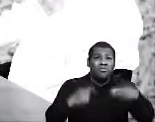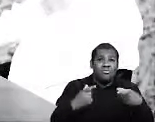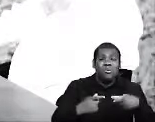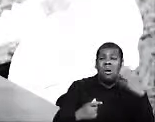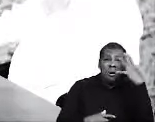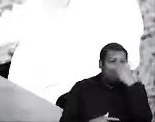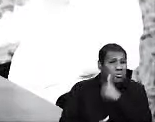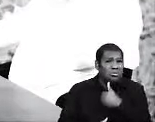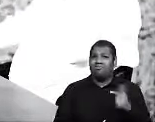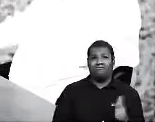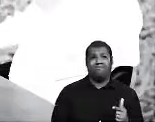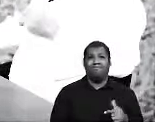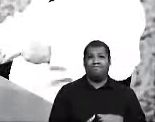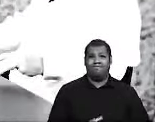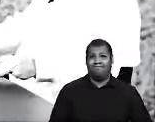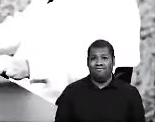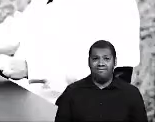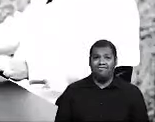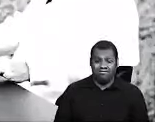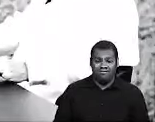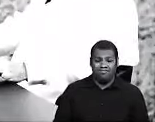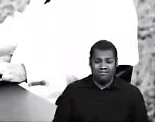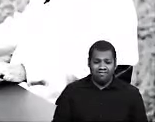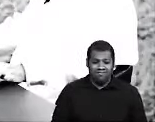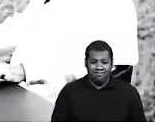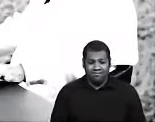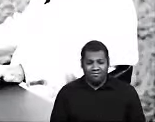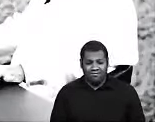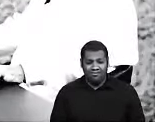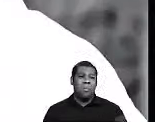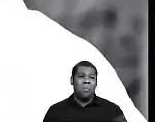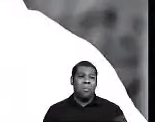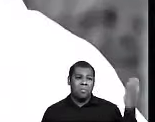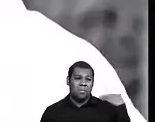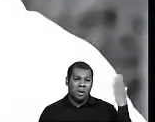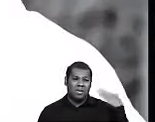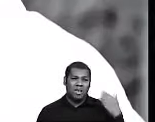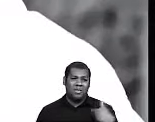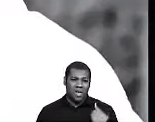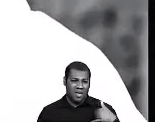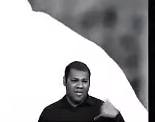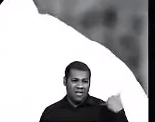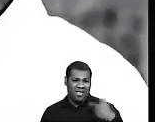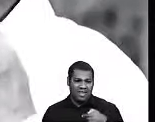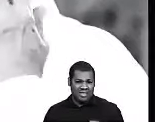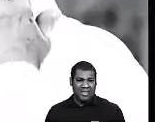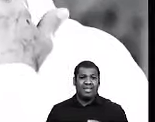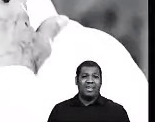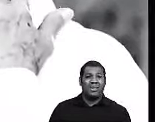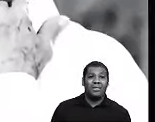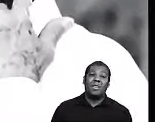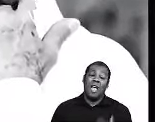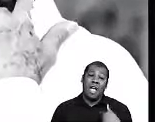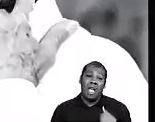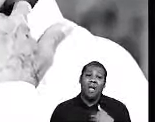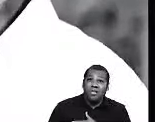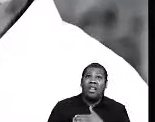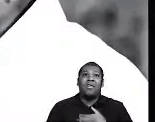é demonstração de soberania se opor a um bloco hegemônico se submetendo à agenda política de outro bloco de